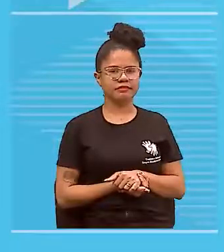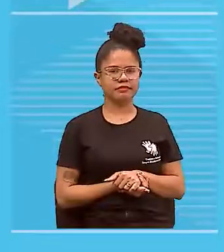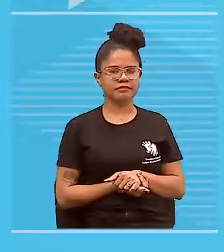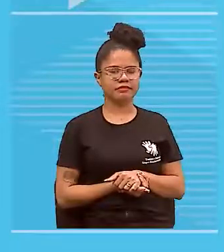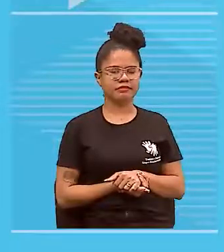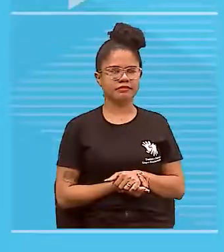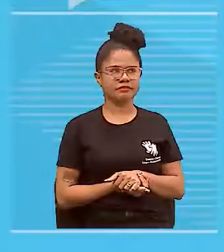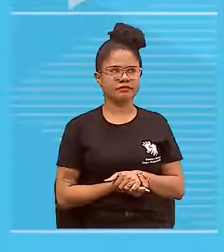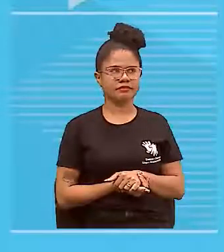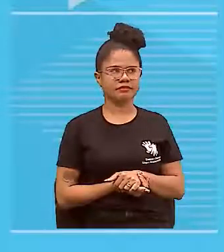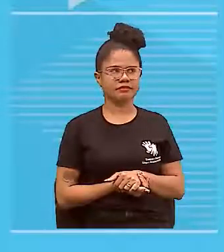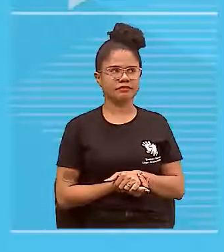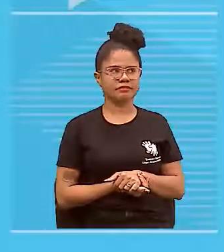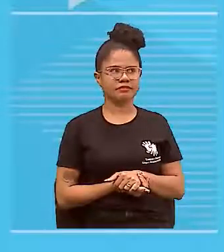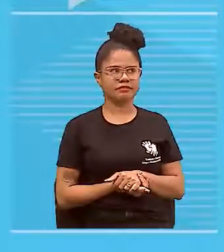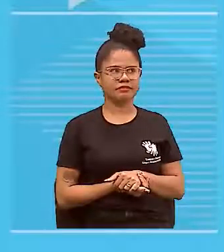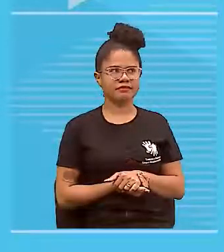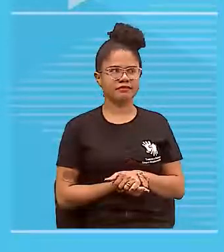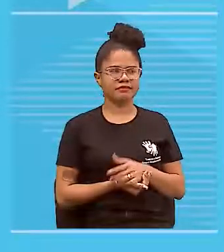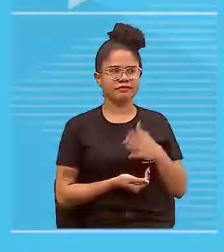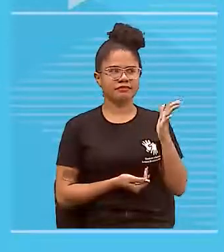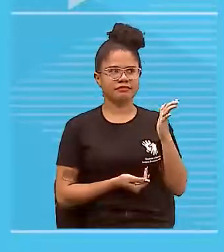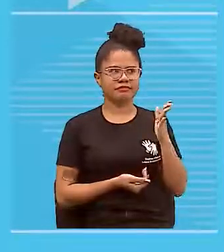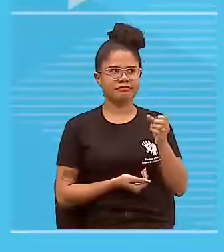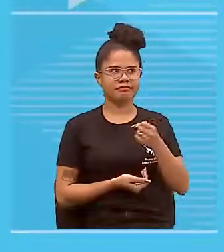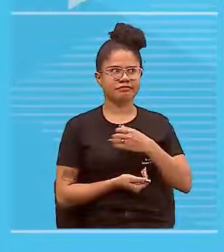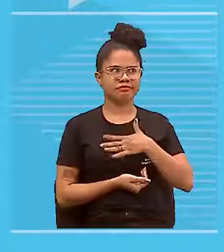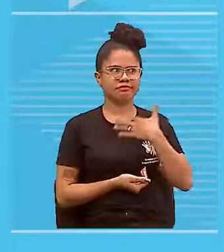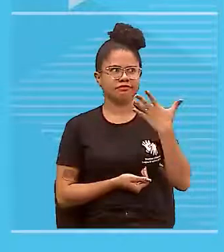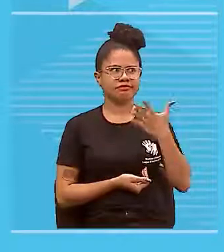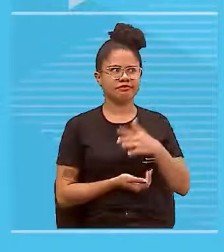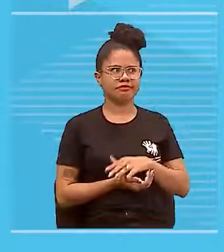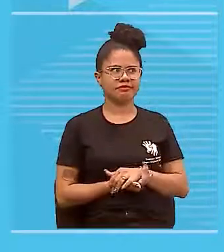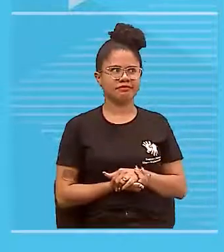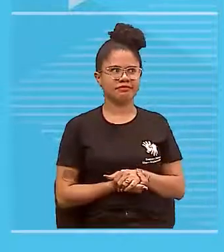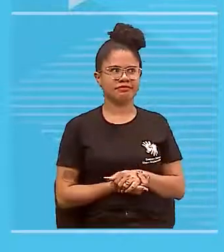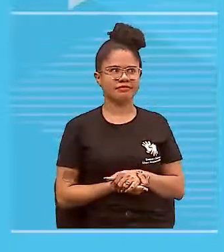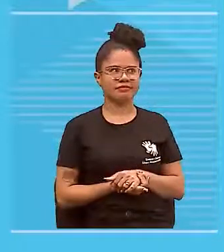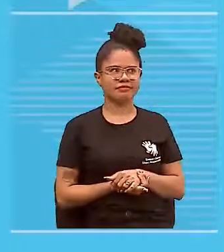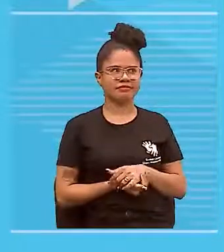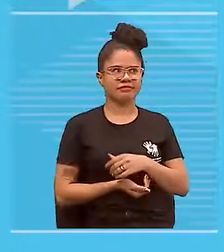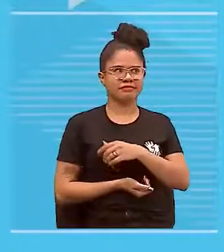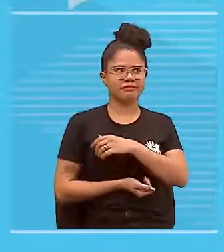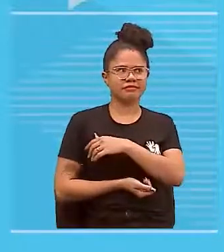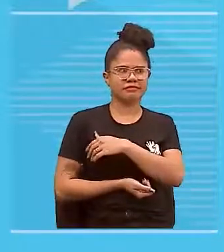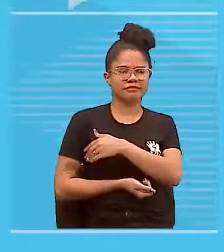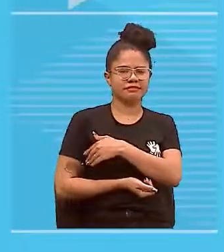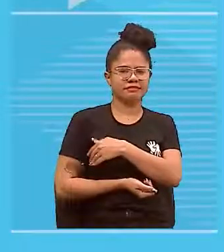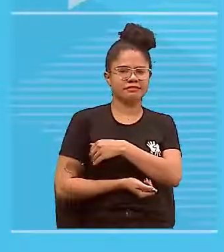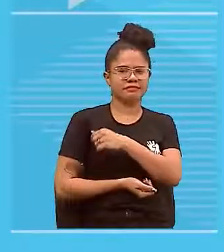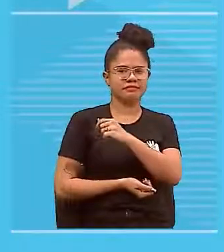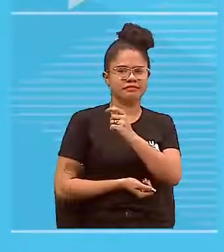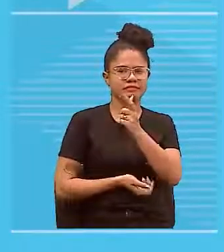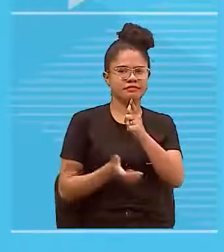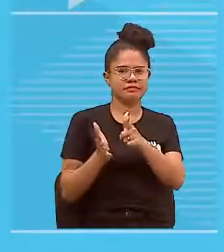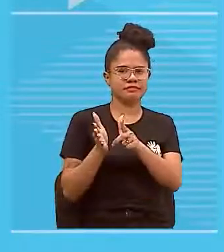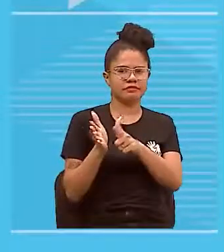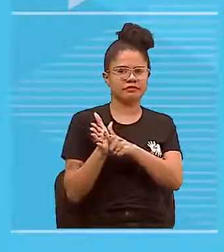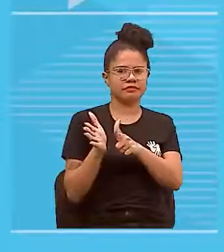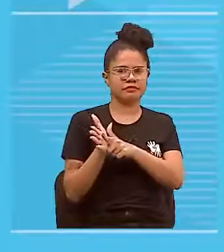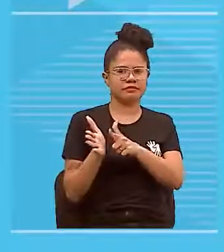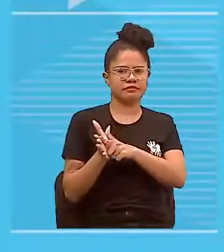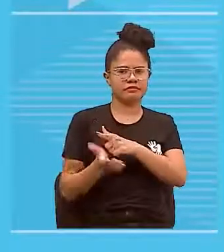ela está assustada não está aqui na na mão ela traz aqui um